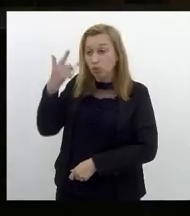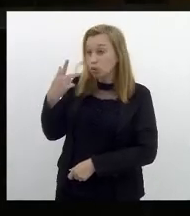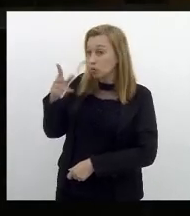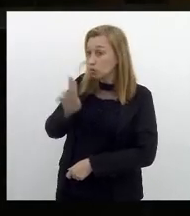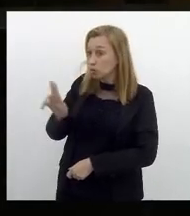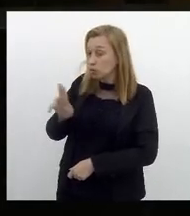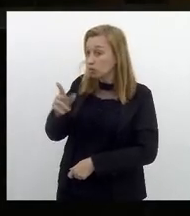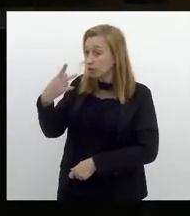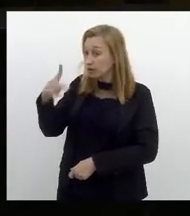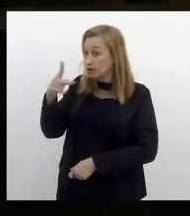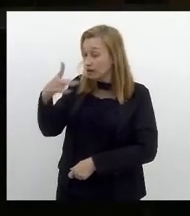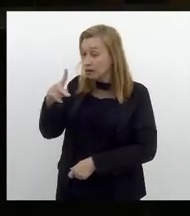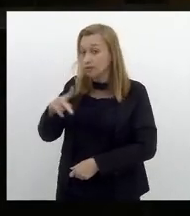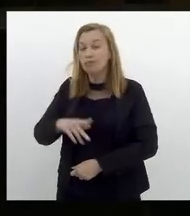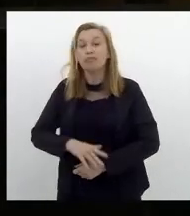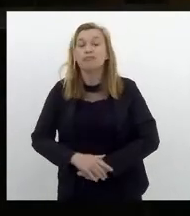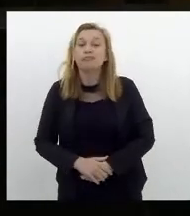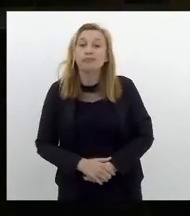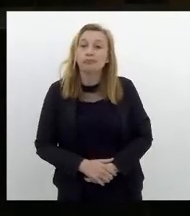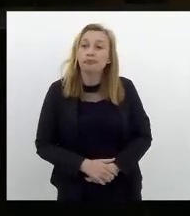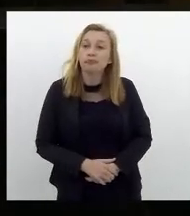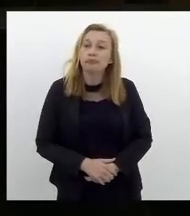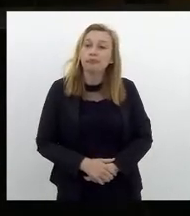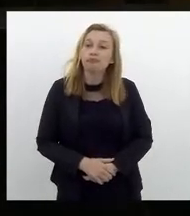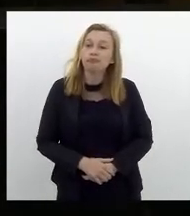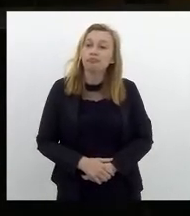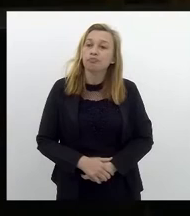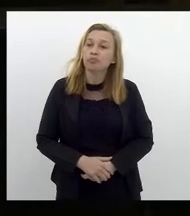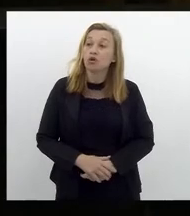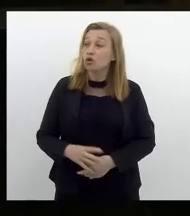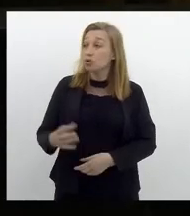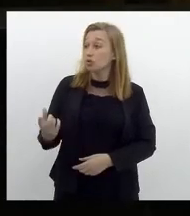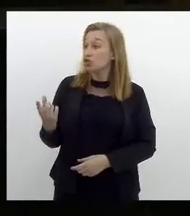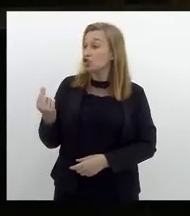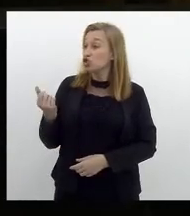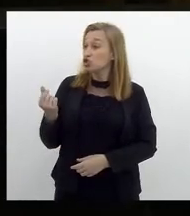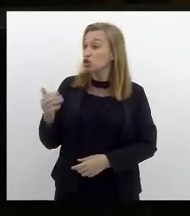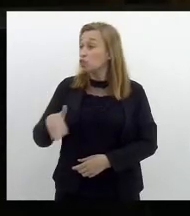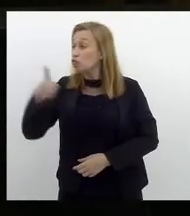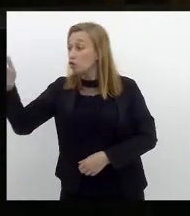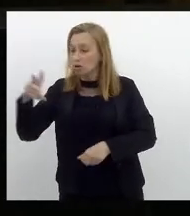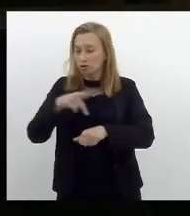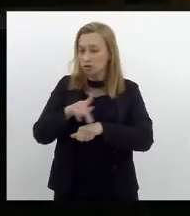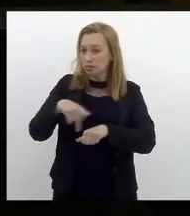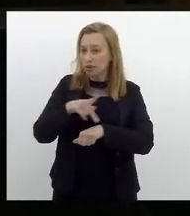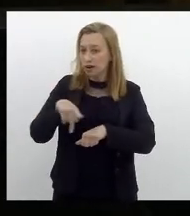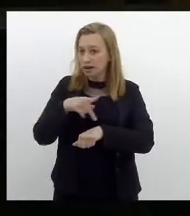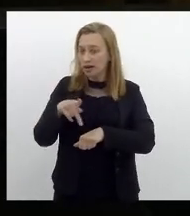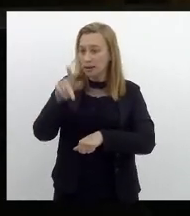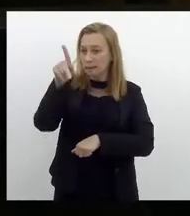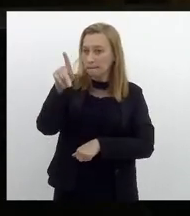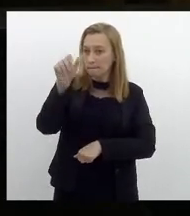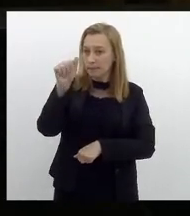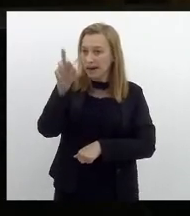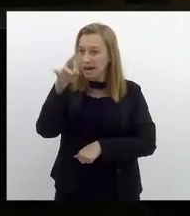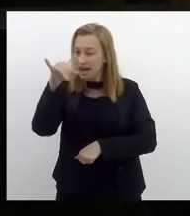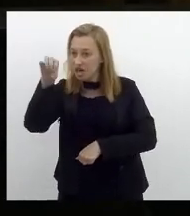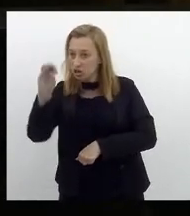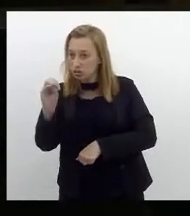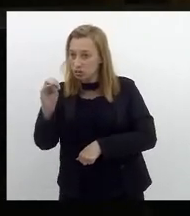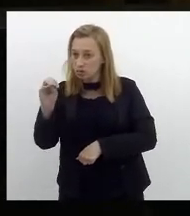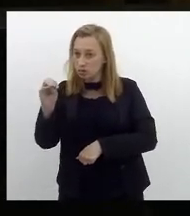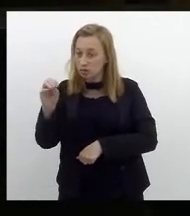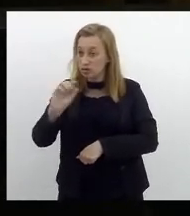foi ventilado como tendo conta no exterior, em paraíso fiscal,